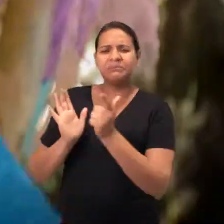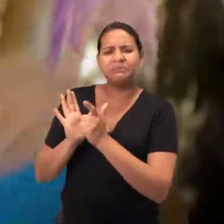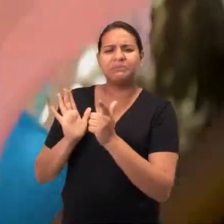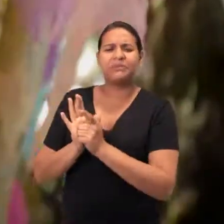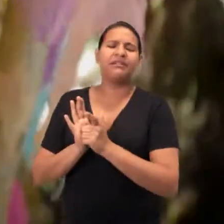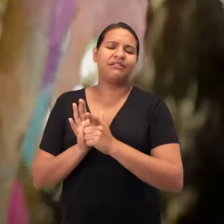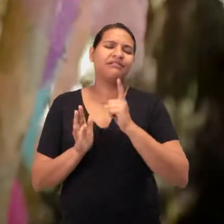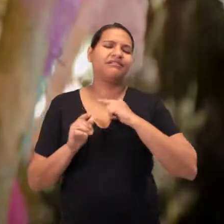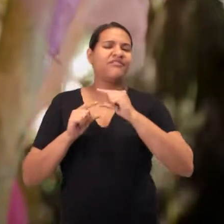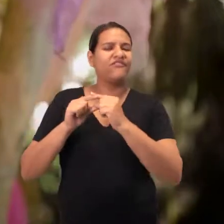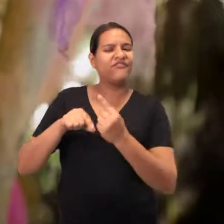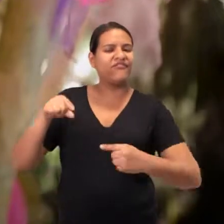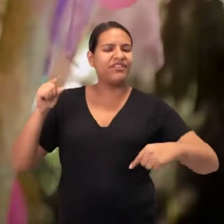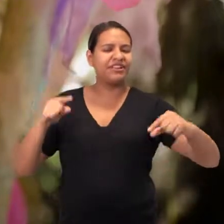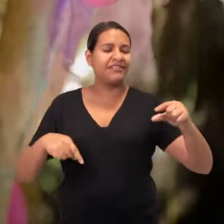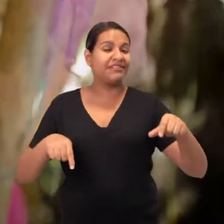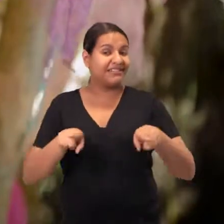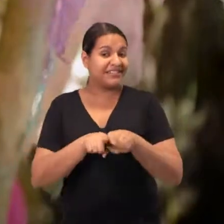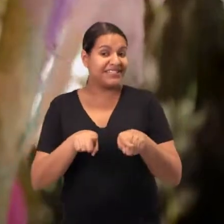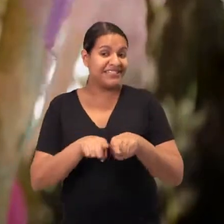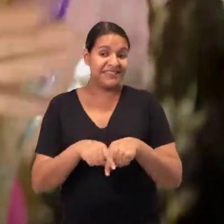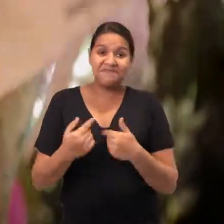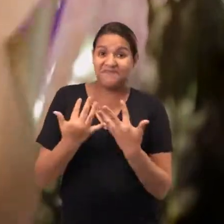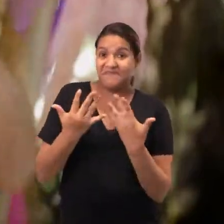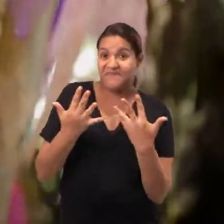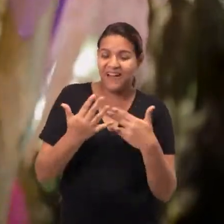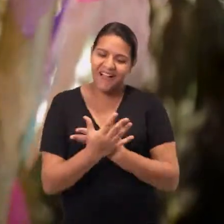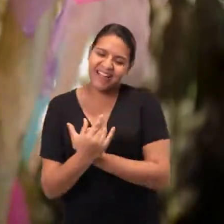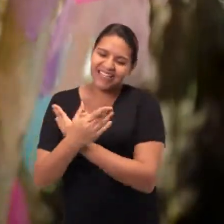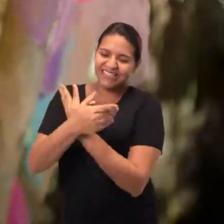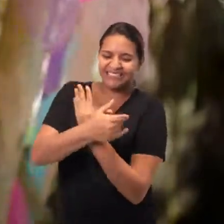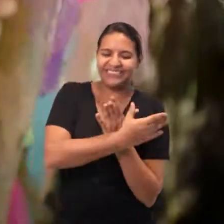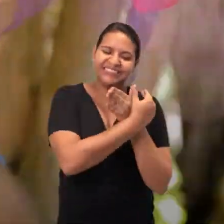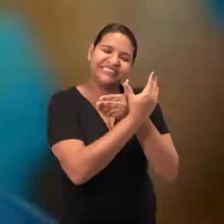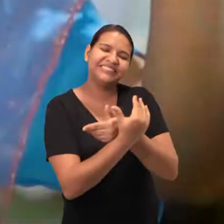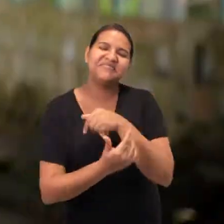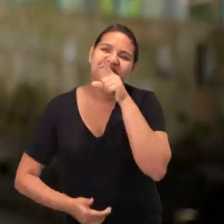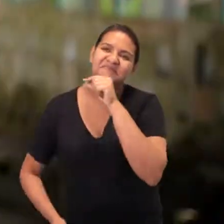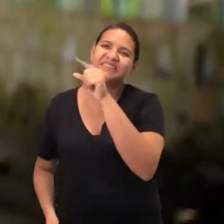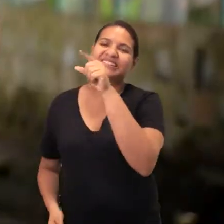for. A gente pode usar até, ó, nossas mãos como passarinhos.